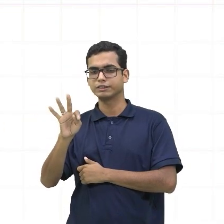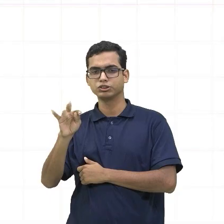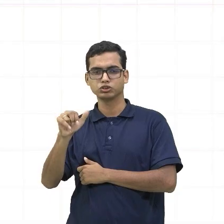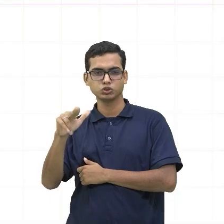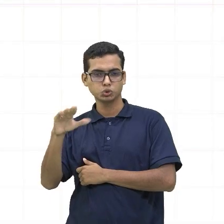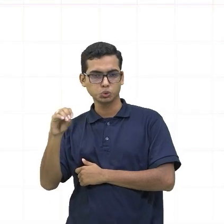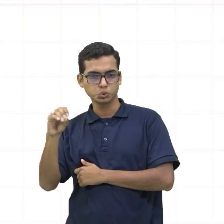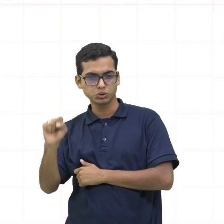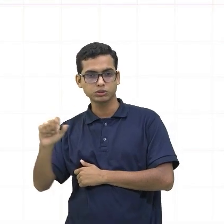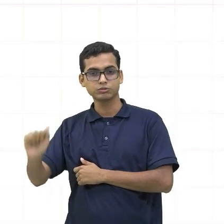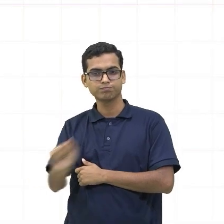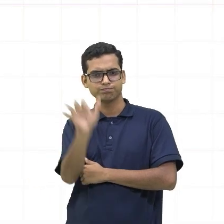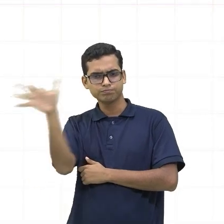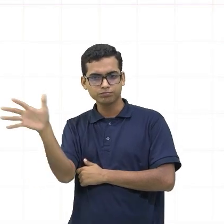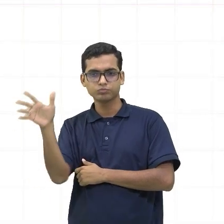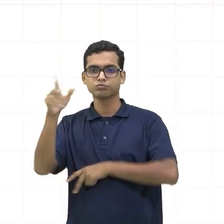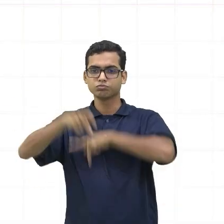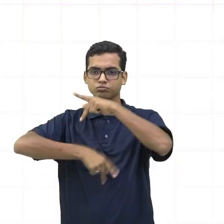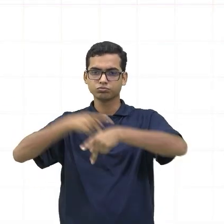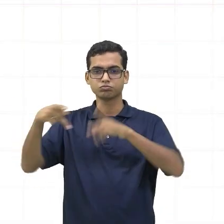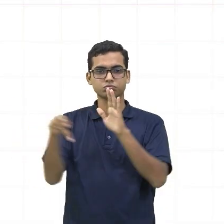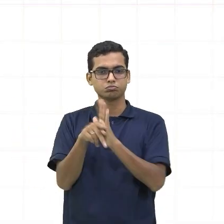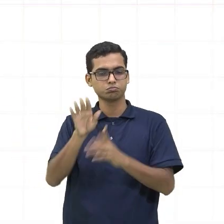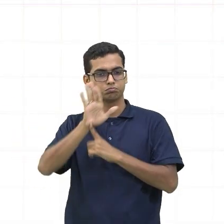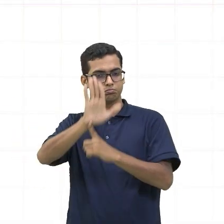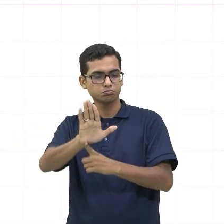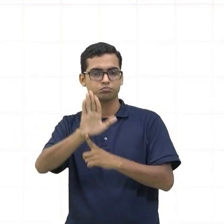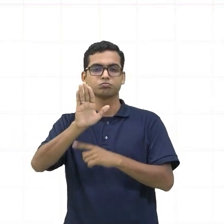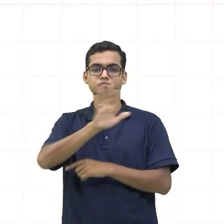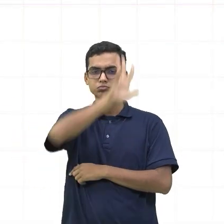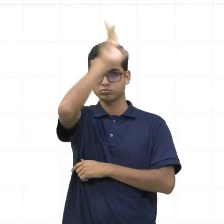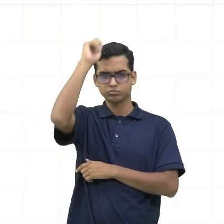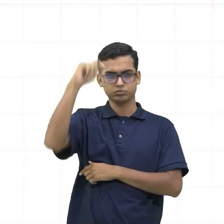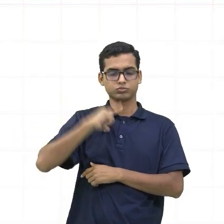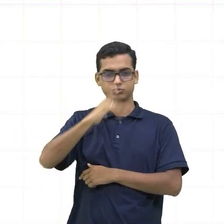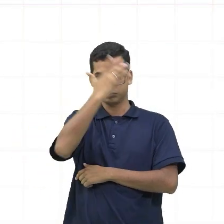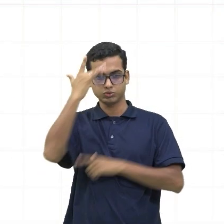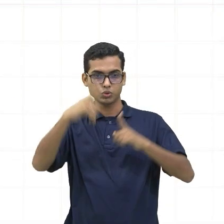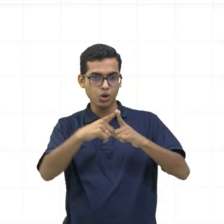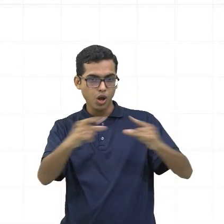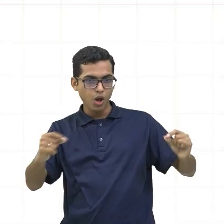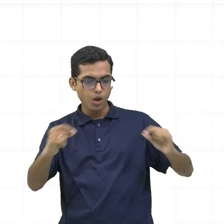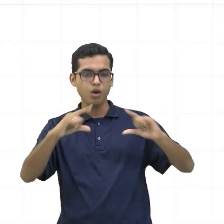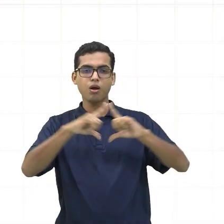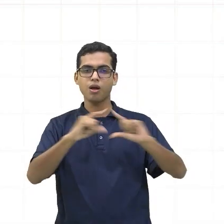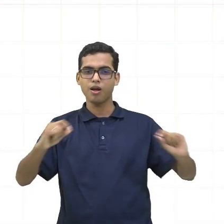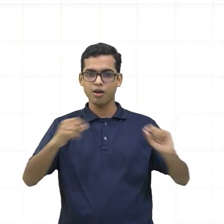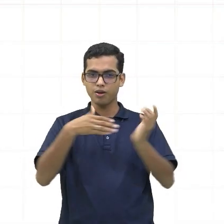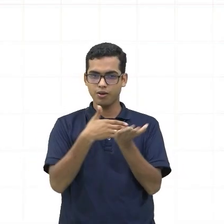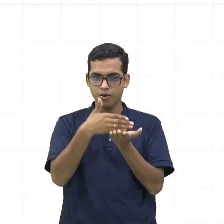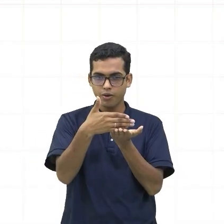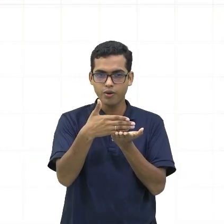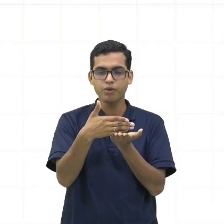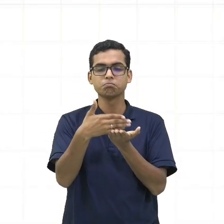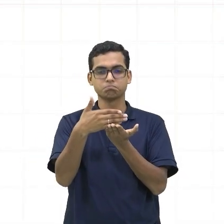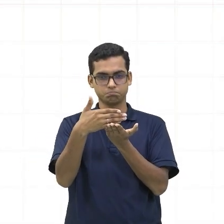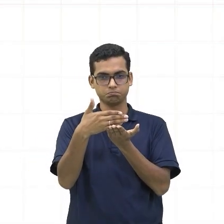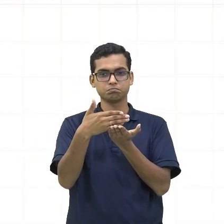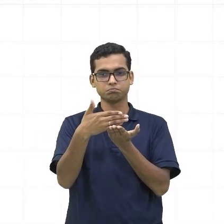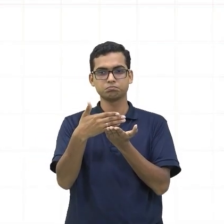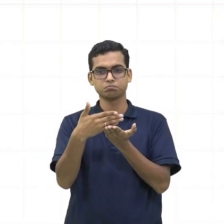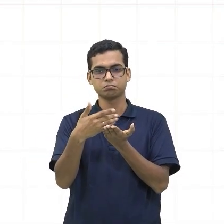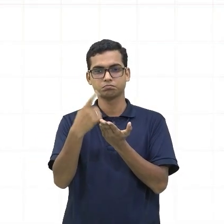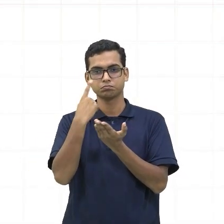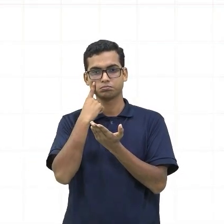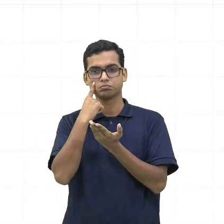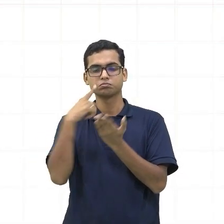Amazônia, e nós temos aí a presença dos japoneses, né, que inicialmente a sua presença ocorre